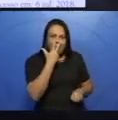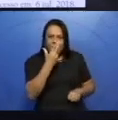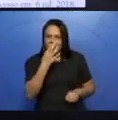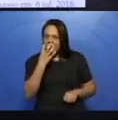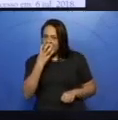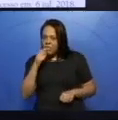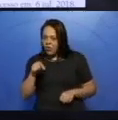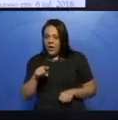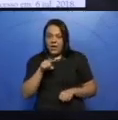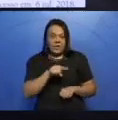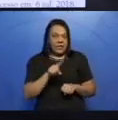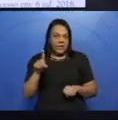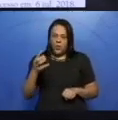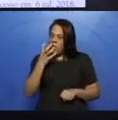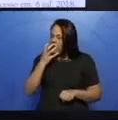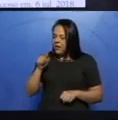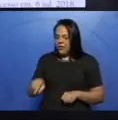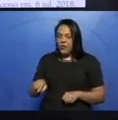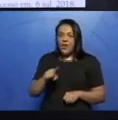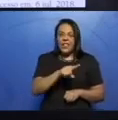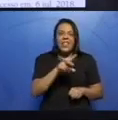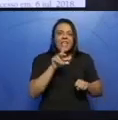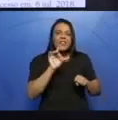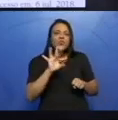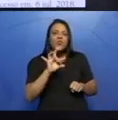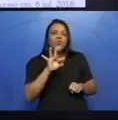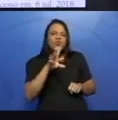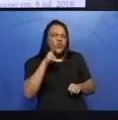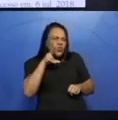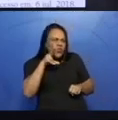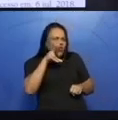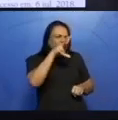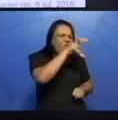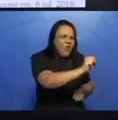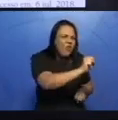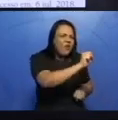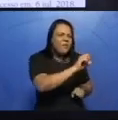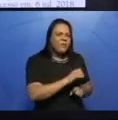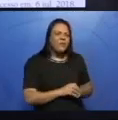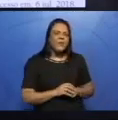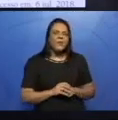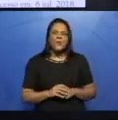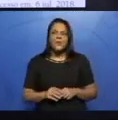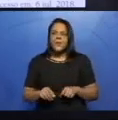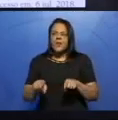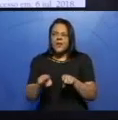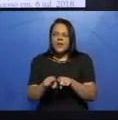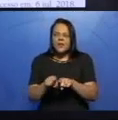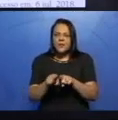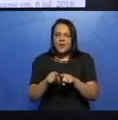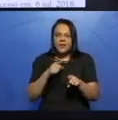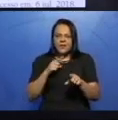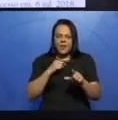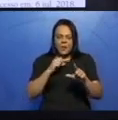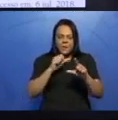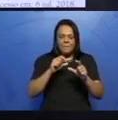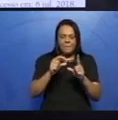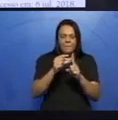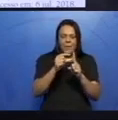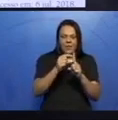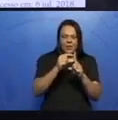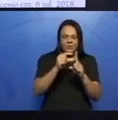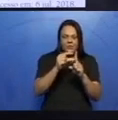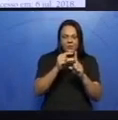O diminutivo também é um recurso de modalização. Palavras que nós tiramos do normal, da